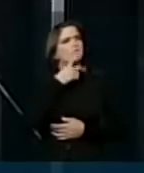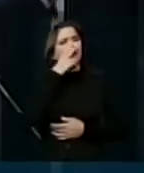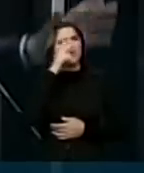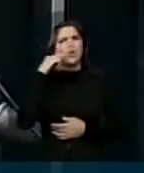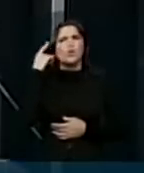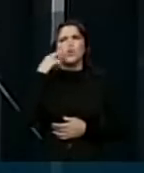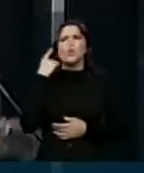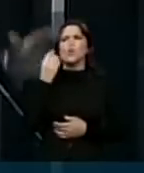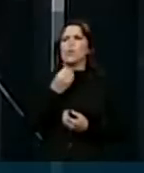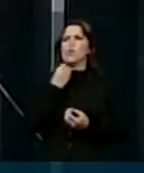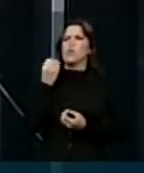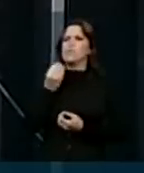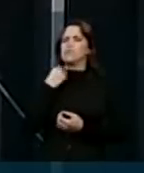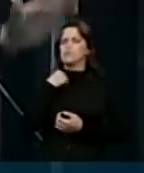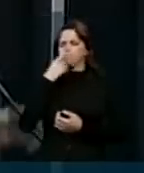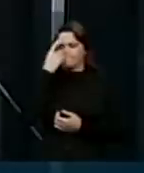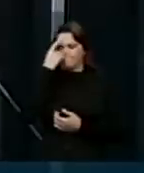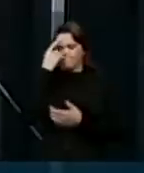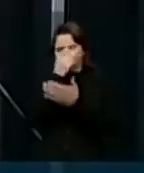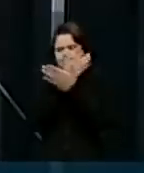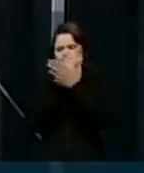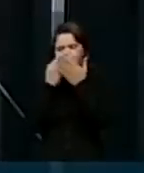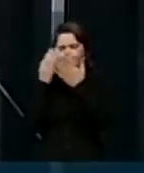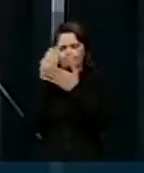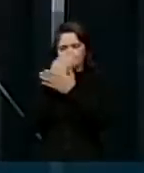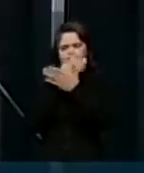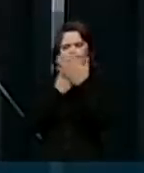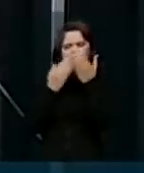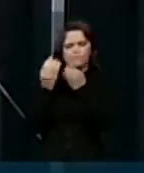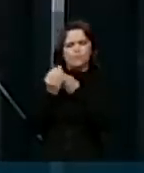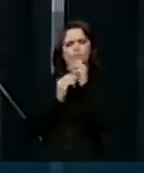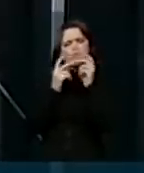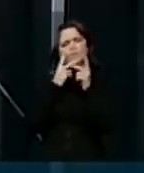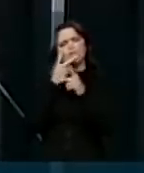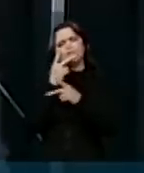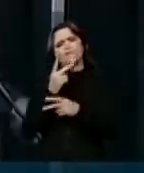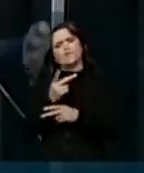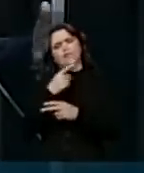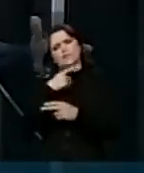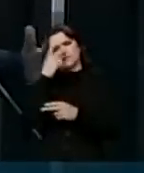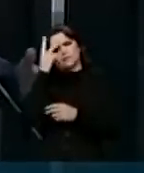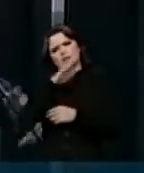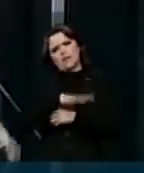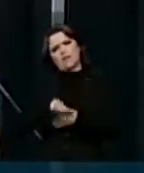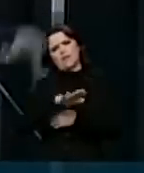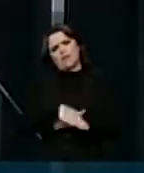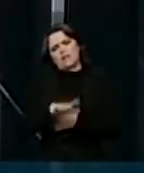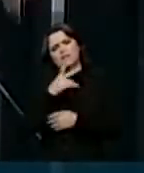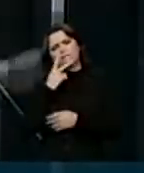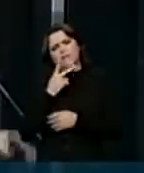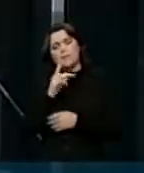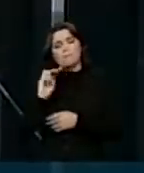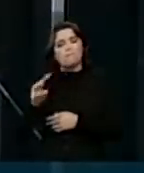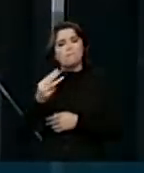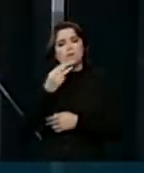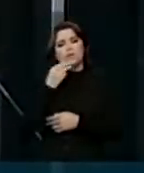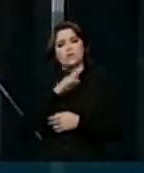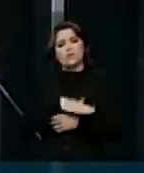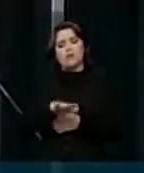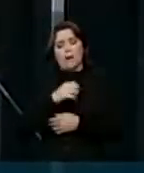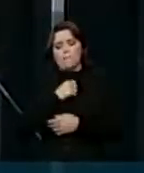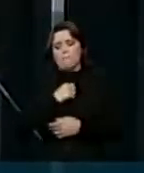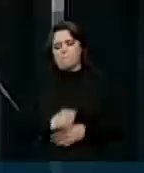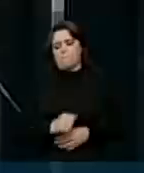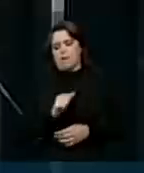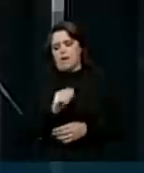numa viagem mental. O que diriam essas crianças, milhões de crianças